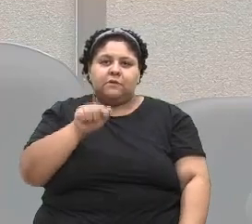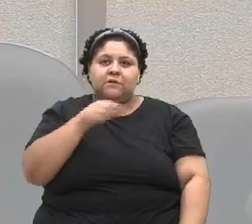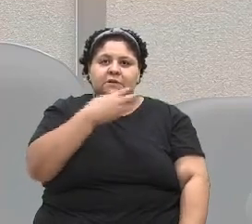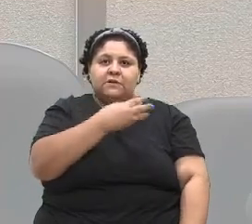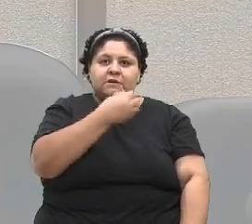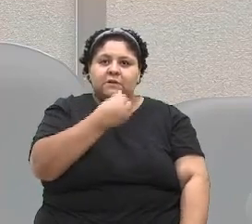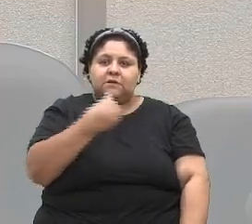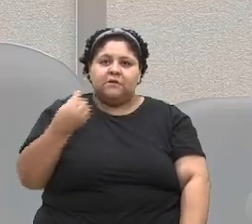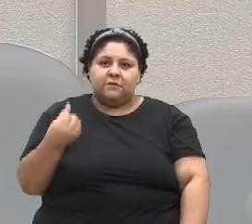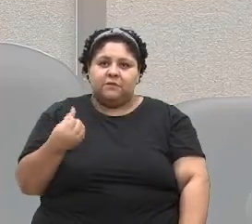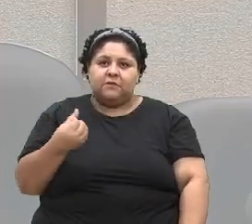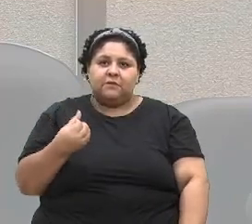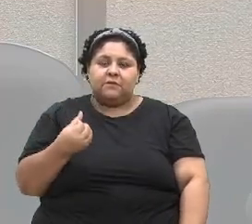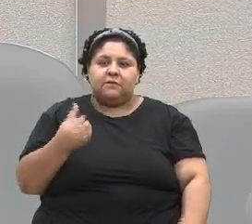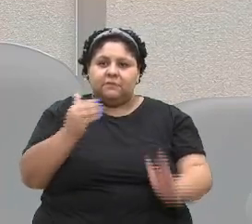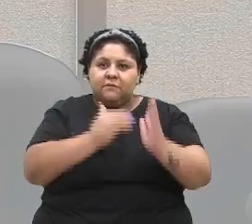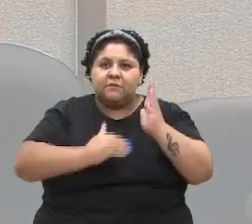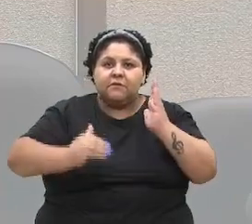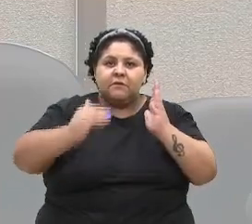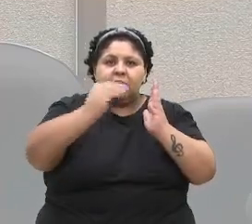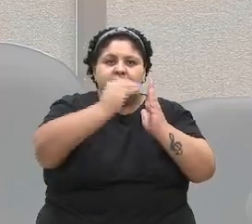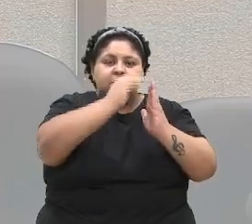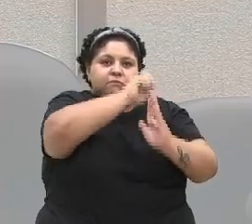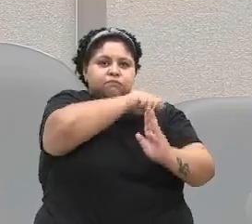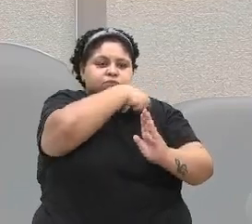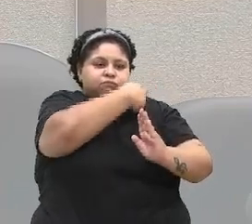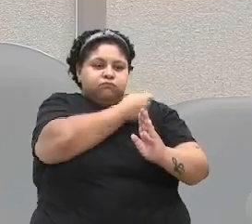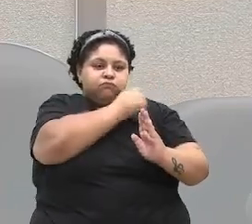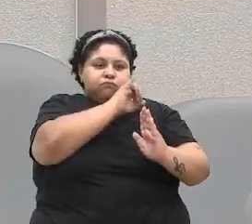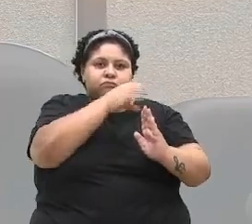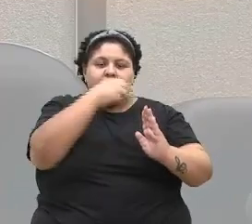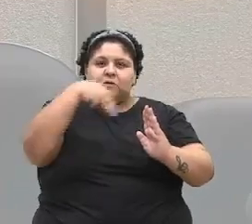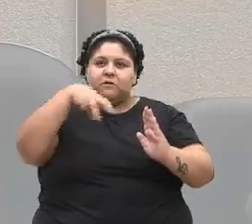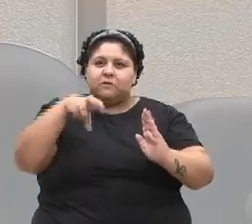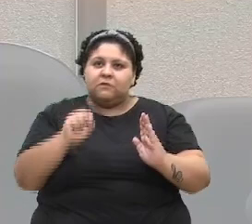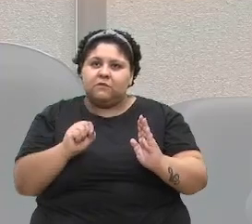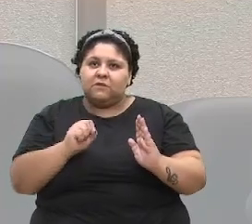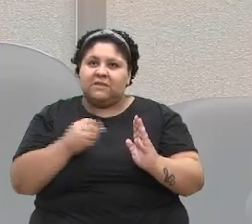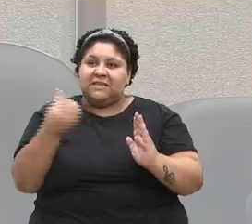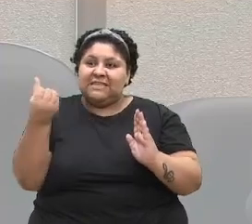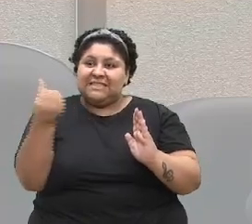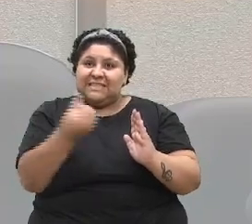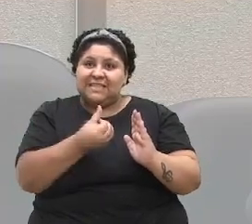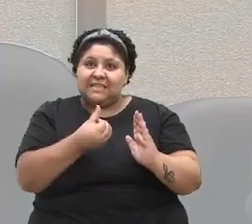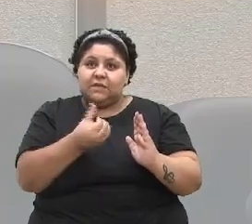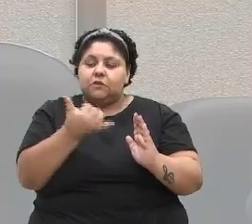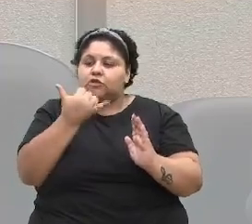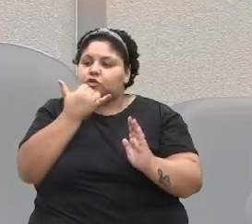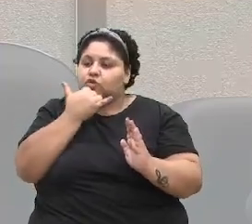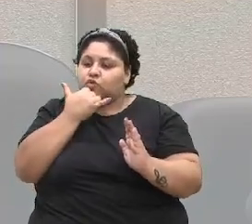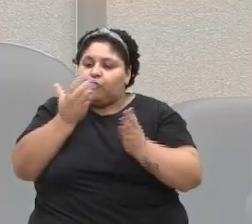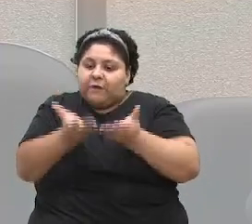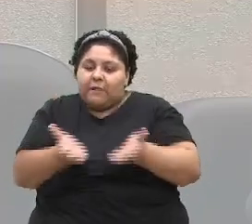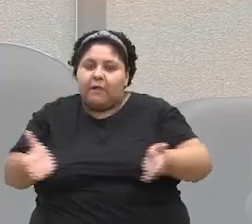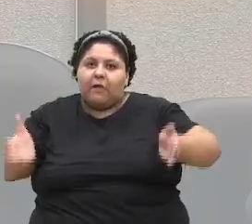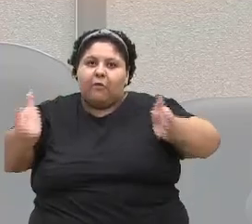57.366 elevará a carga tributária do ICMS sobre a cesta básica para